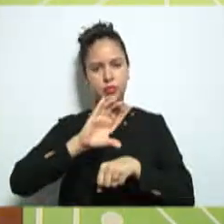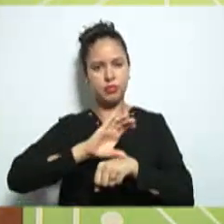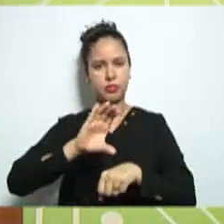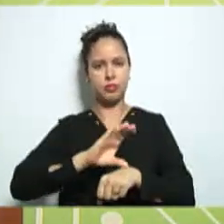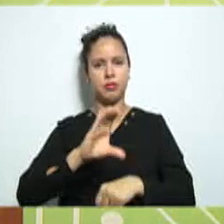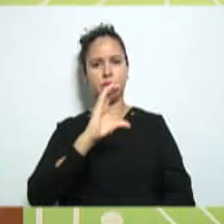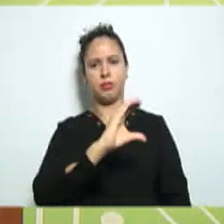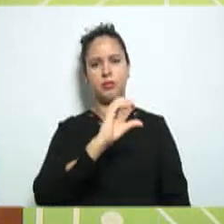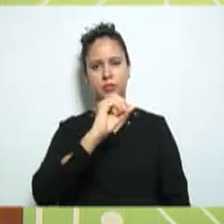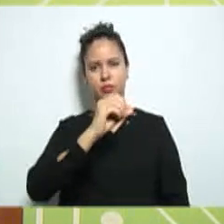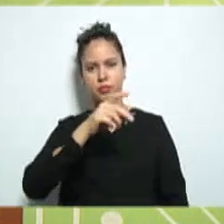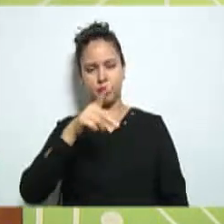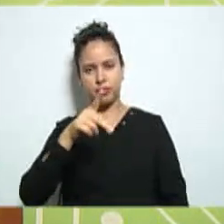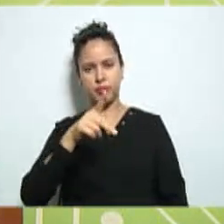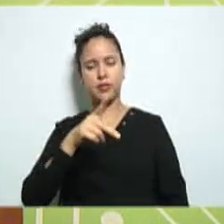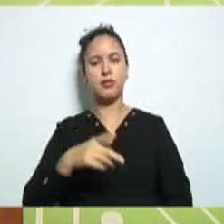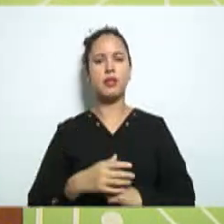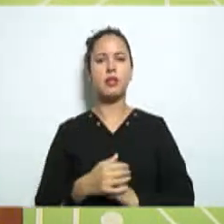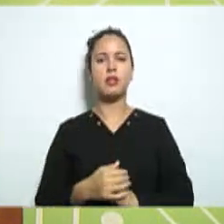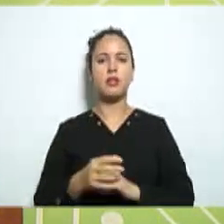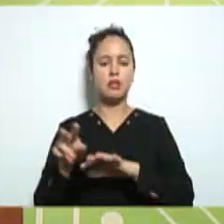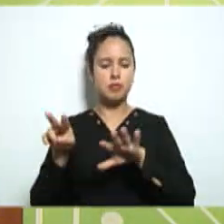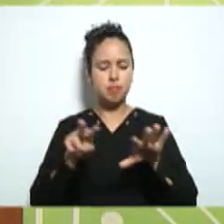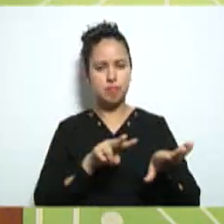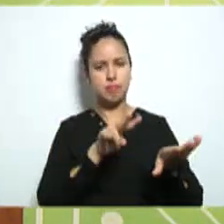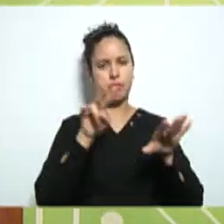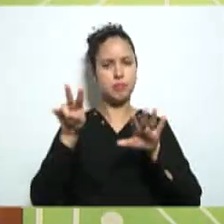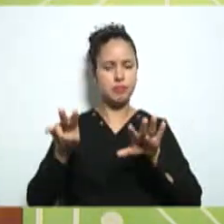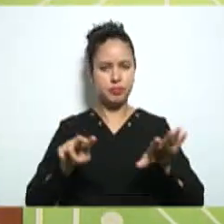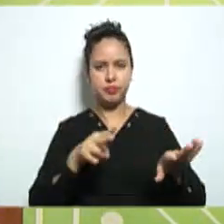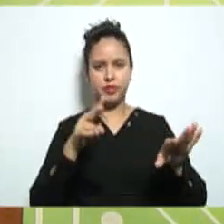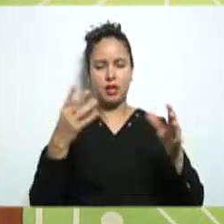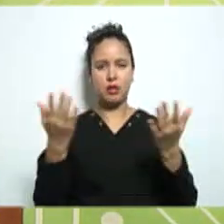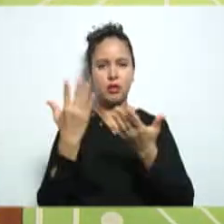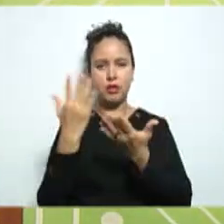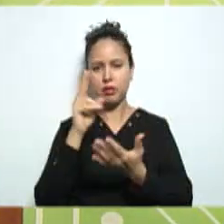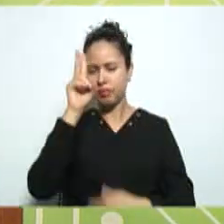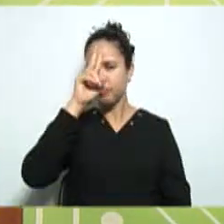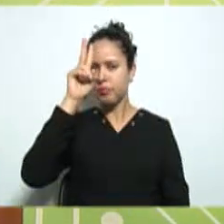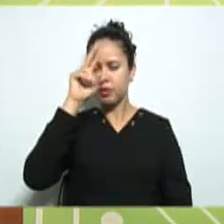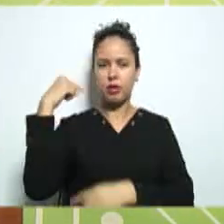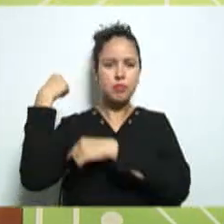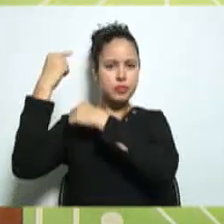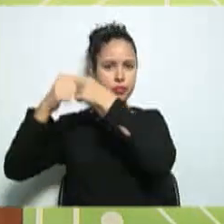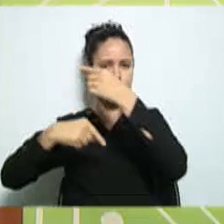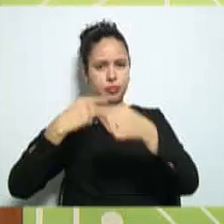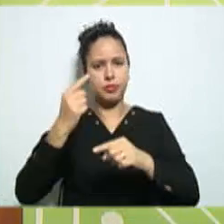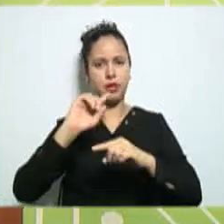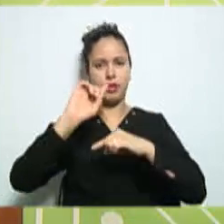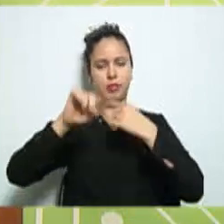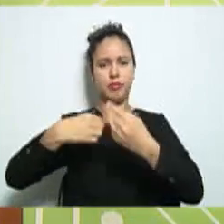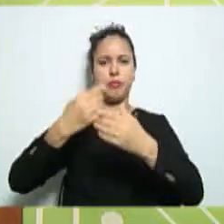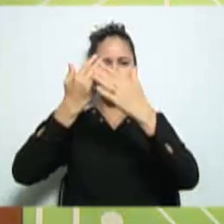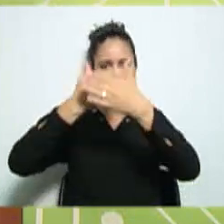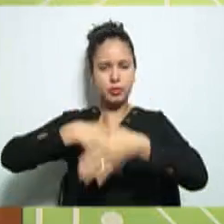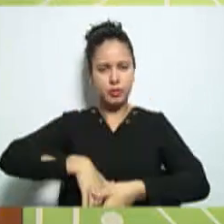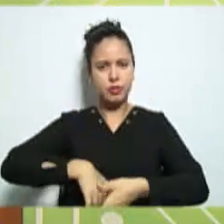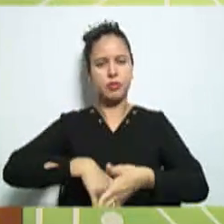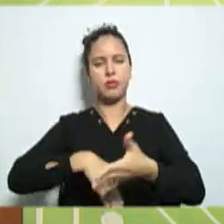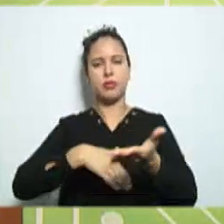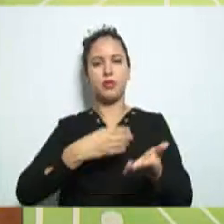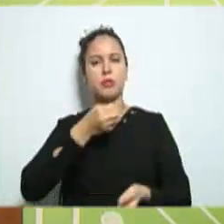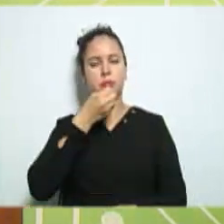cooperativismo. Depois desses semanas todas, vamos fazer a nossa revisão, vamos fazer a prova. Desejo sucesso